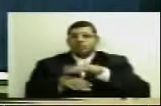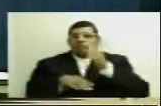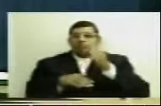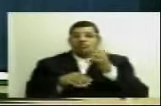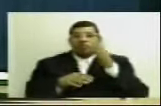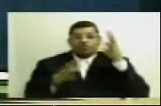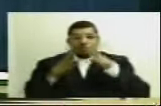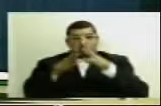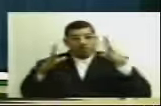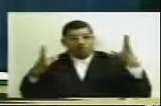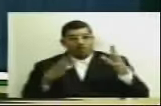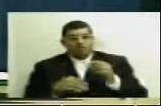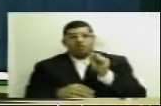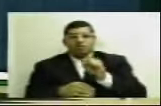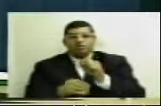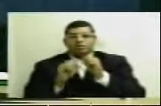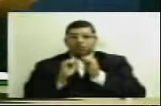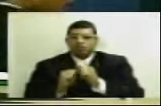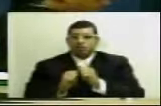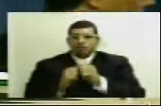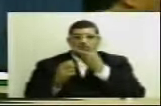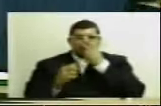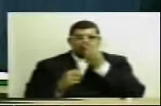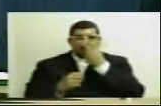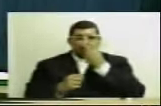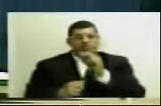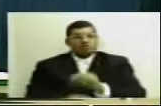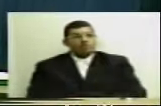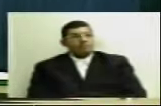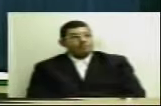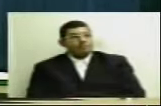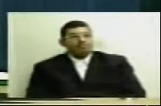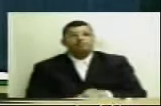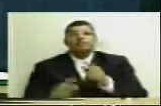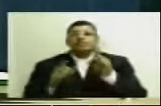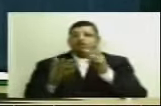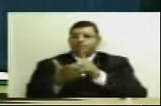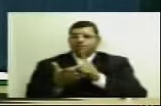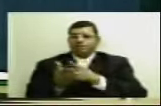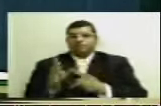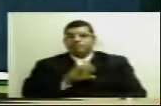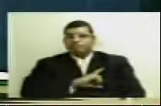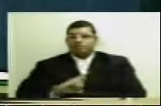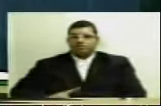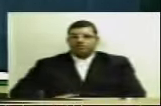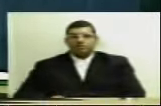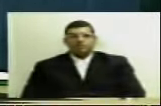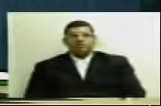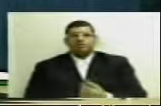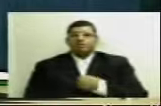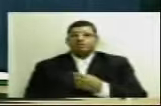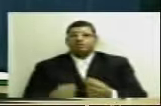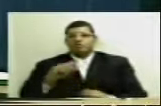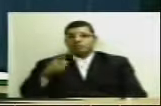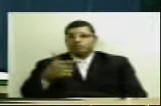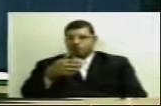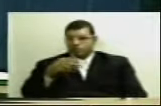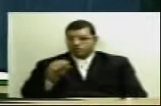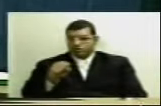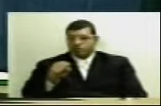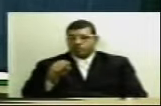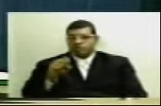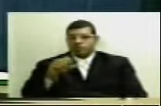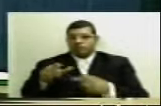muito mais grave do que possa parecer. Na verdade, deputado Zé Ricardo, os